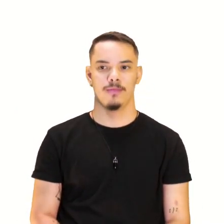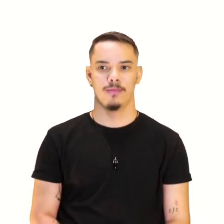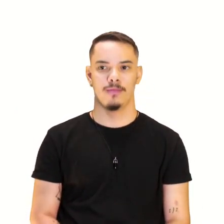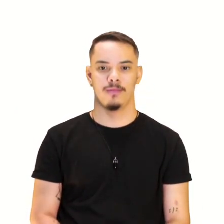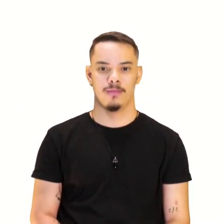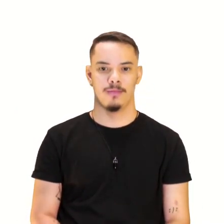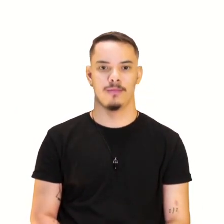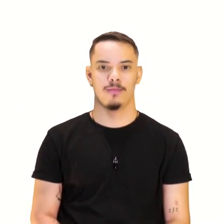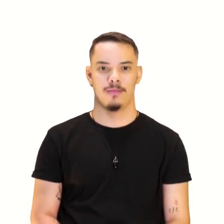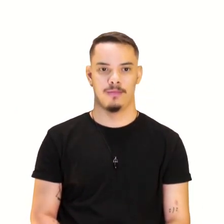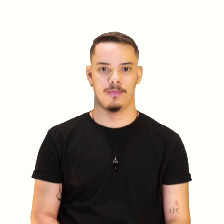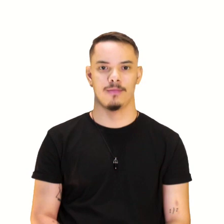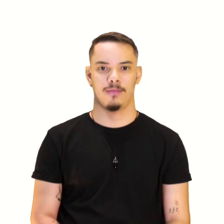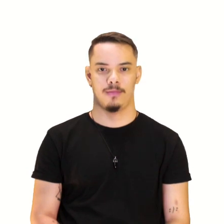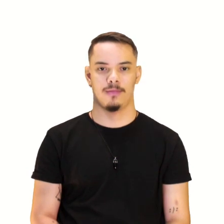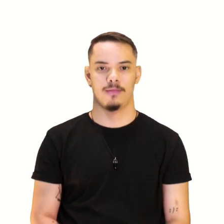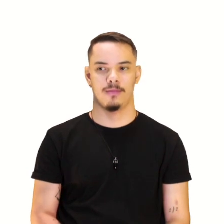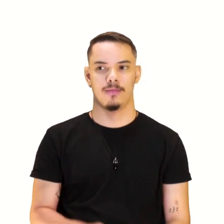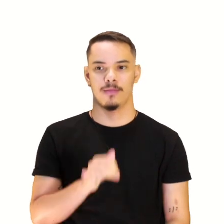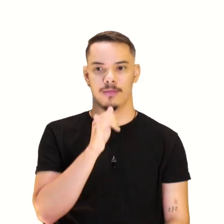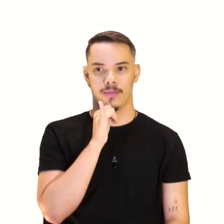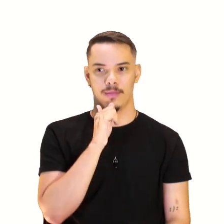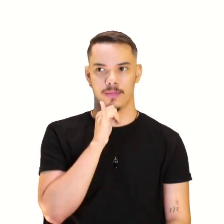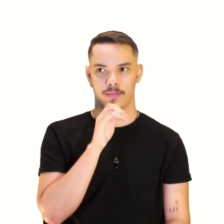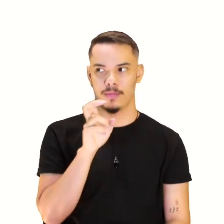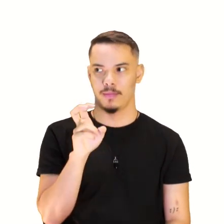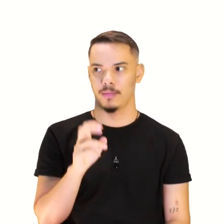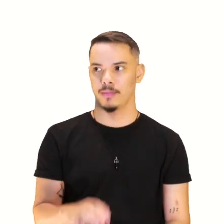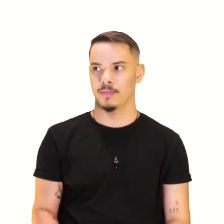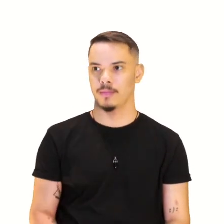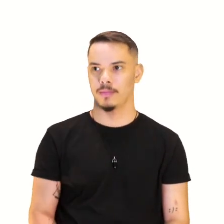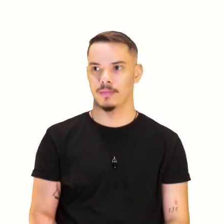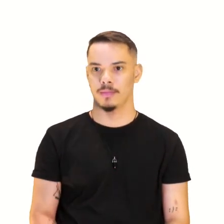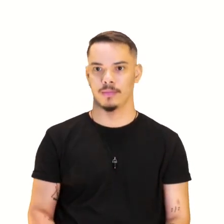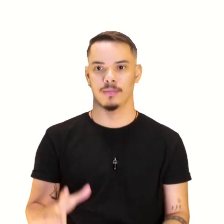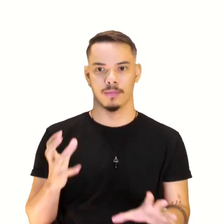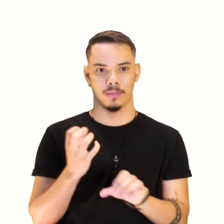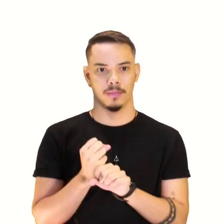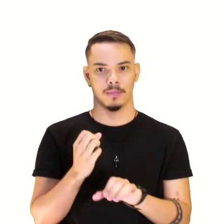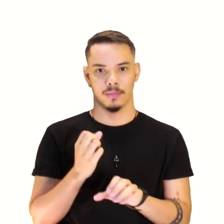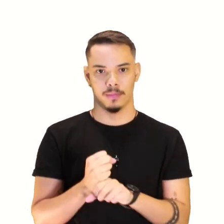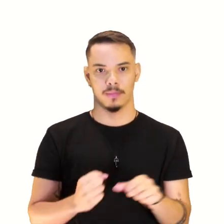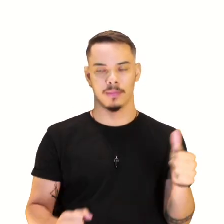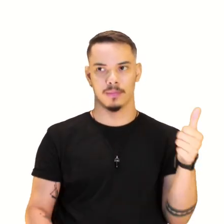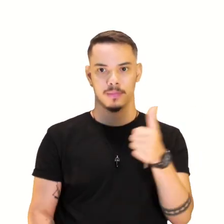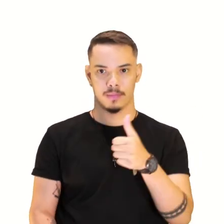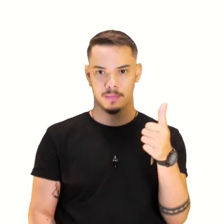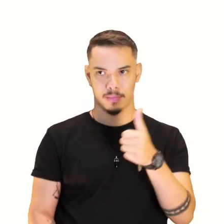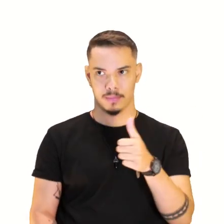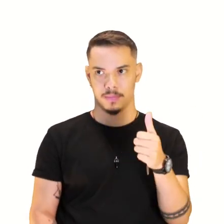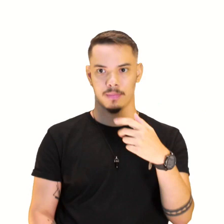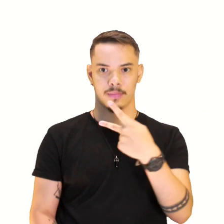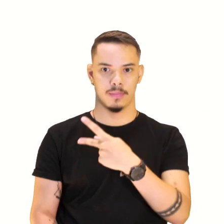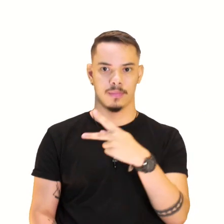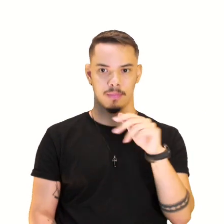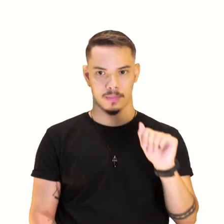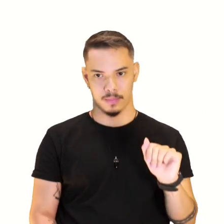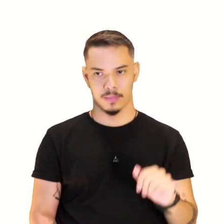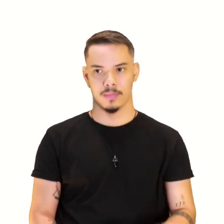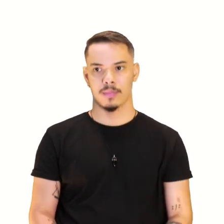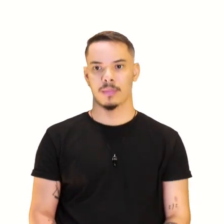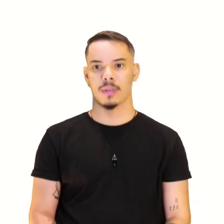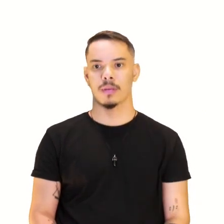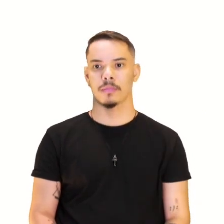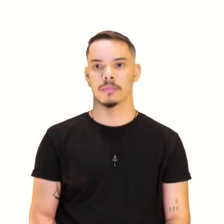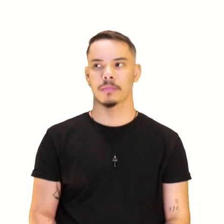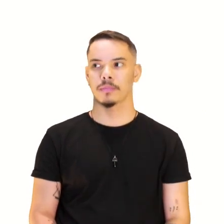Beleza? Vamos lá de exemplo 5? Calcule o primeiro termo de um APA em que o